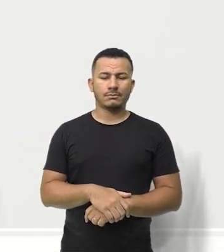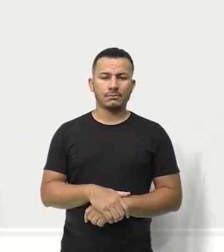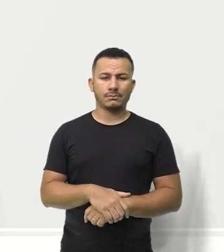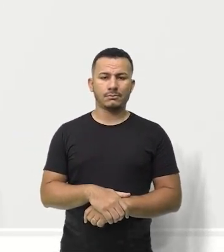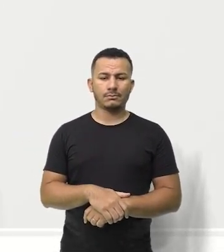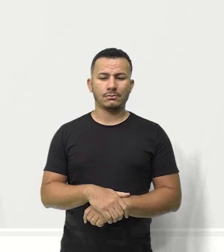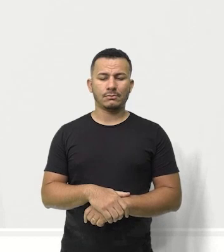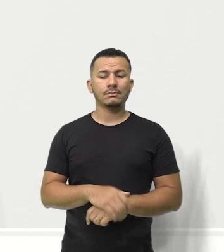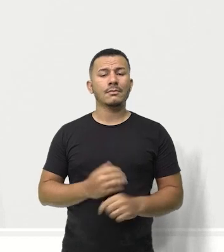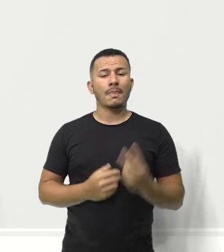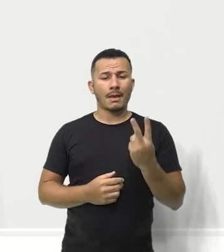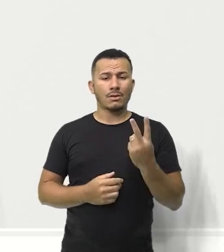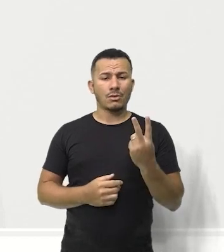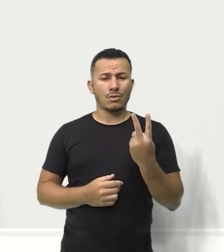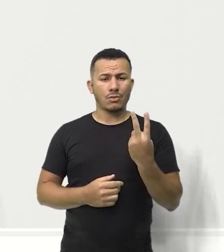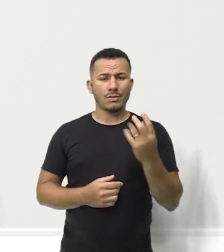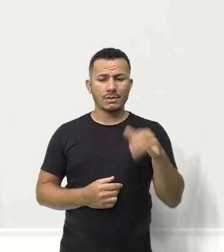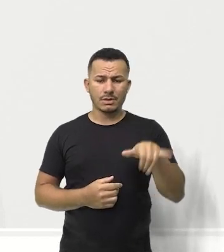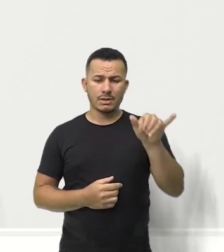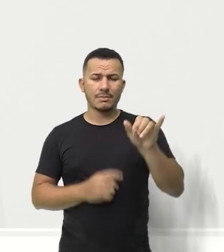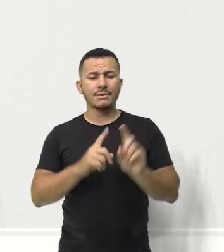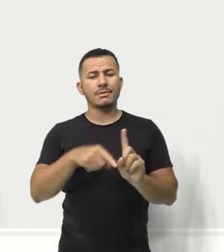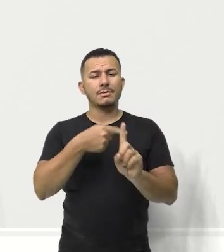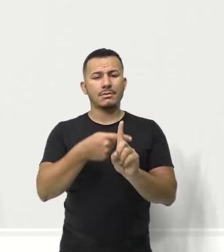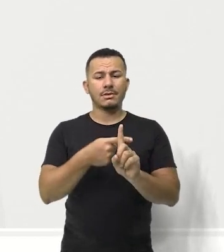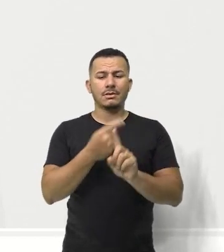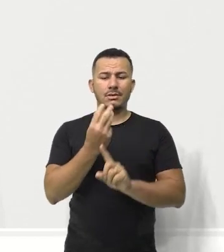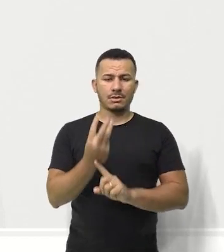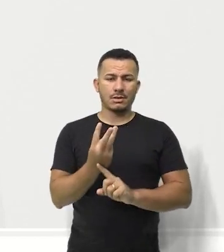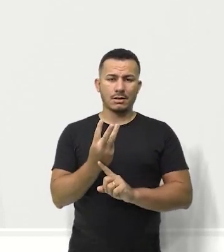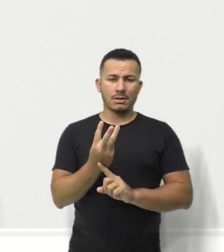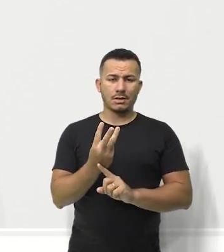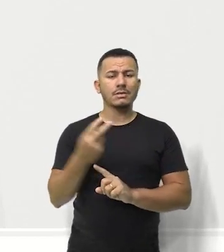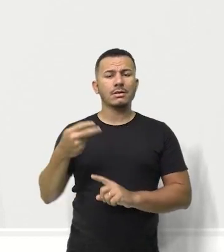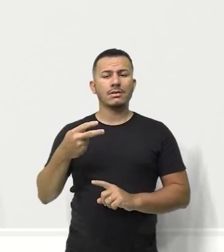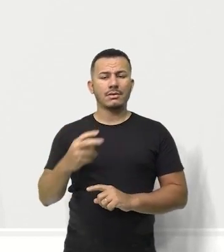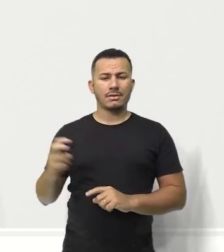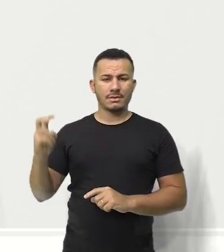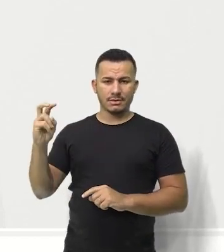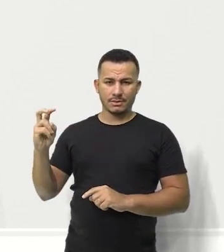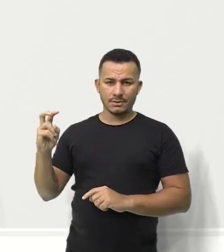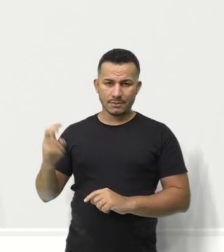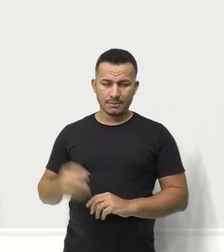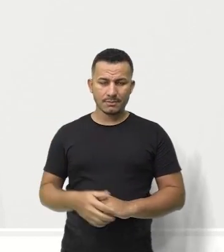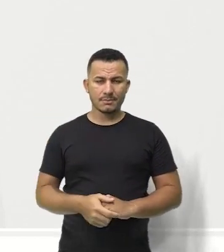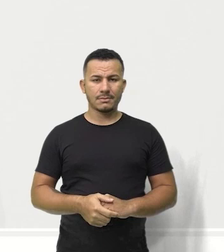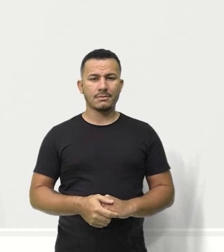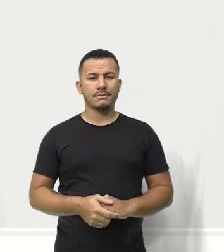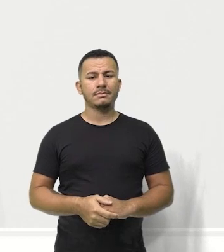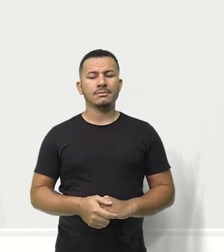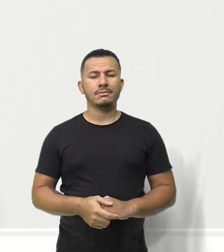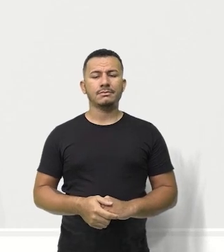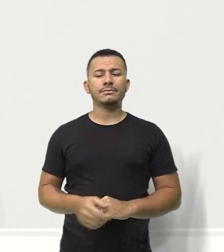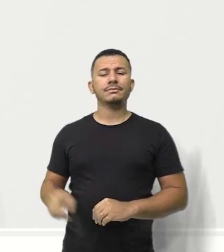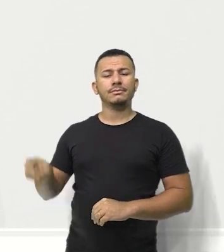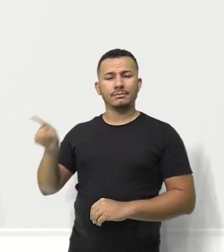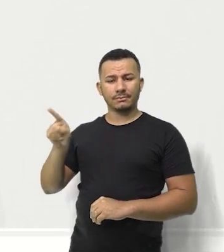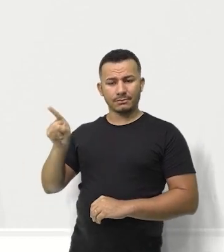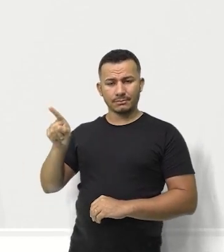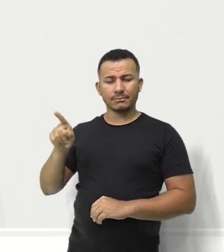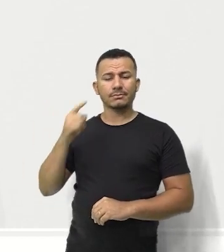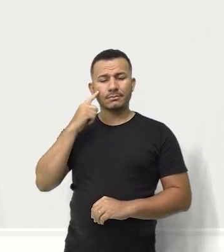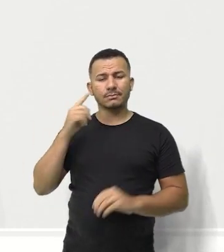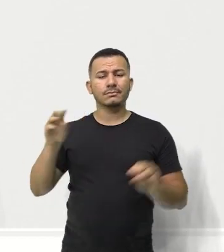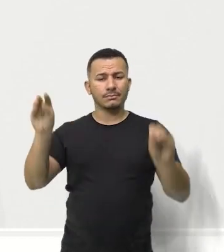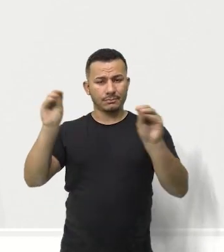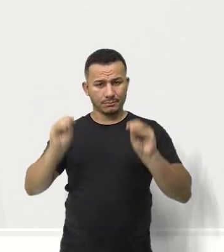na equação é 2y mais 3 é igual a 5. Então, eu